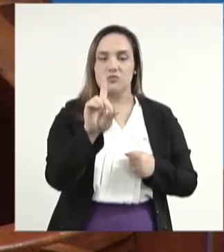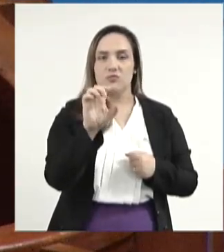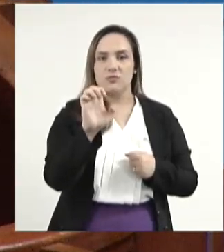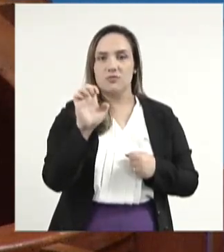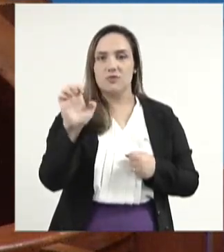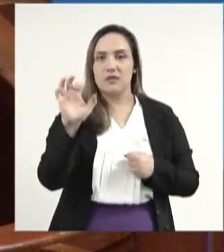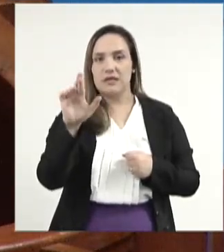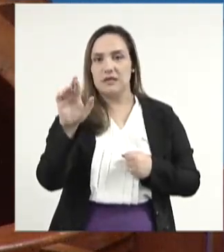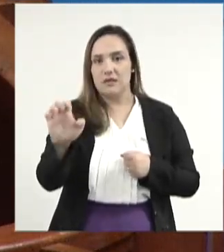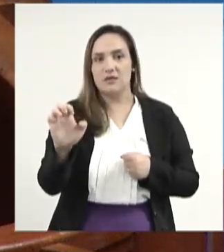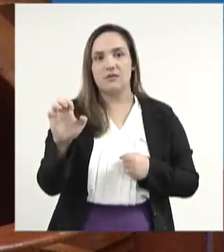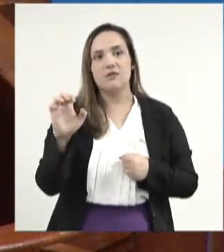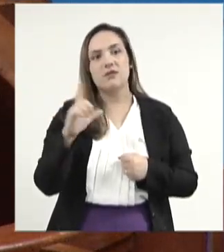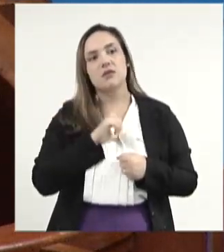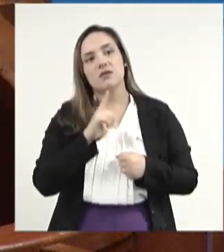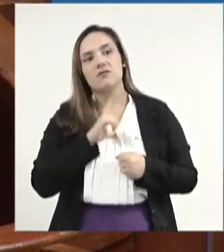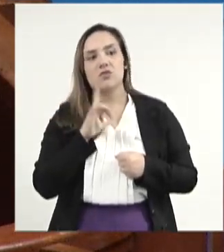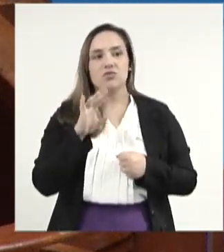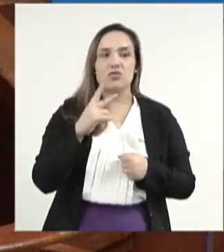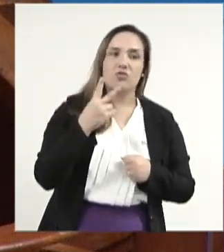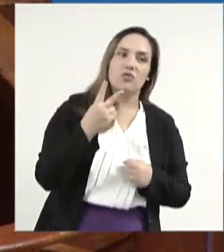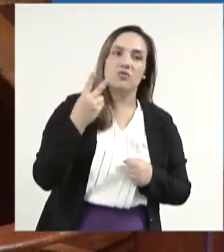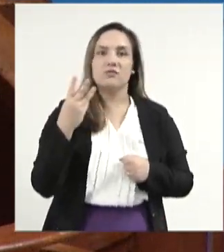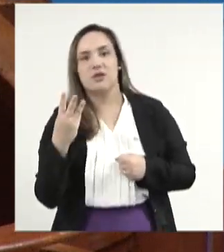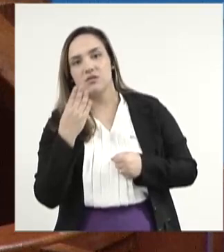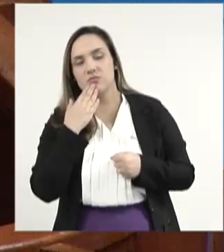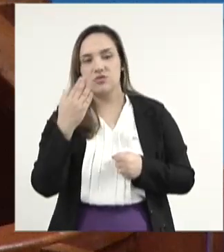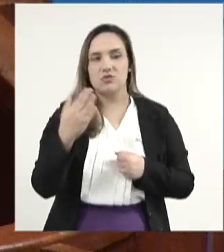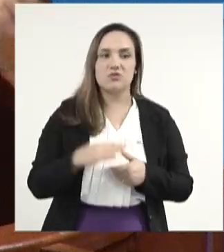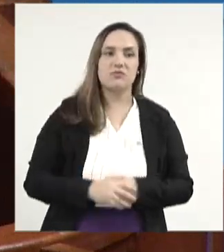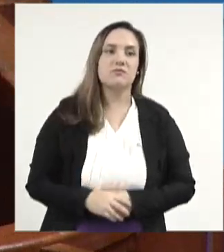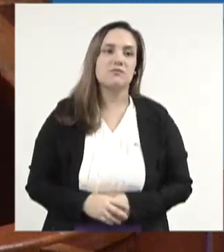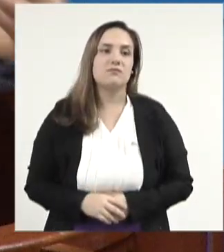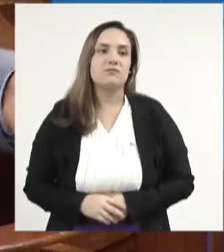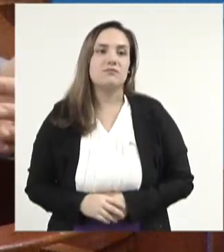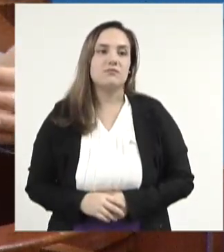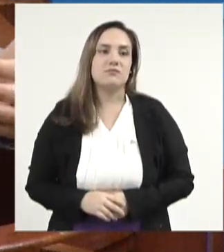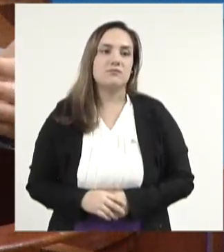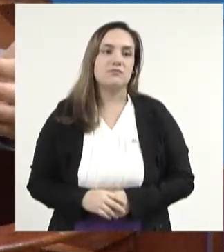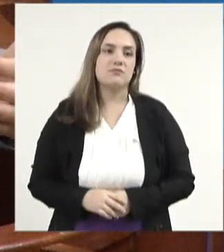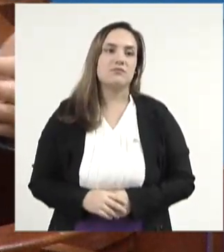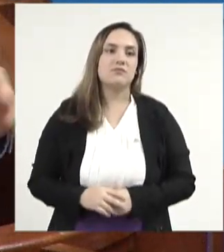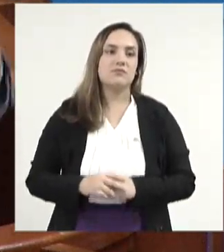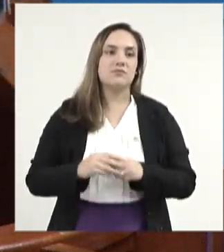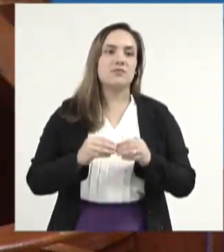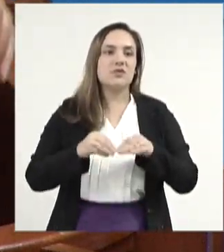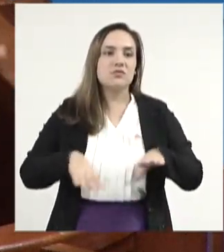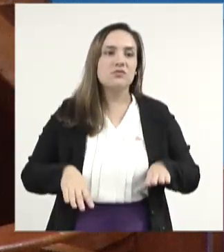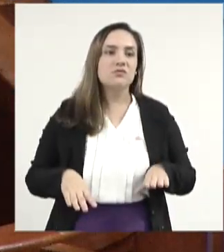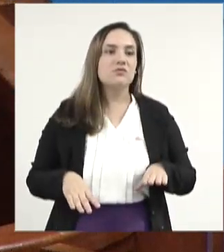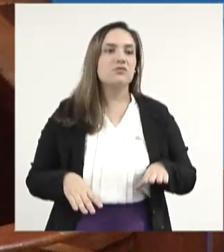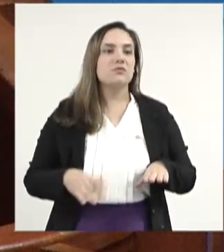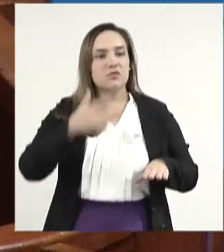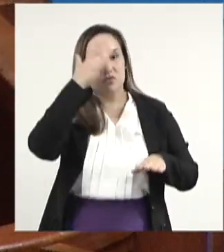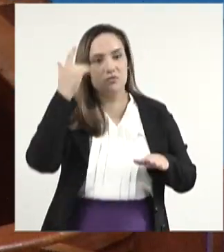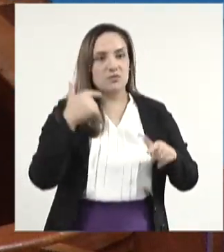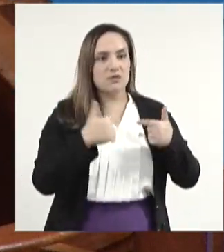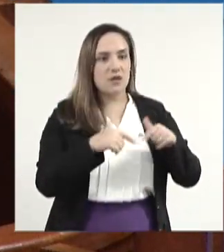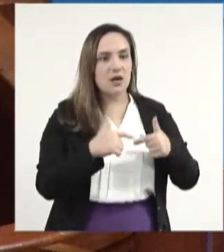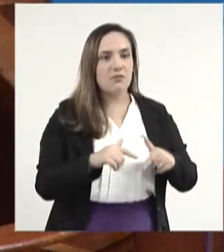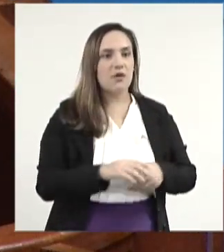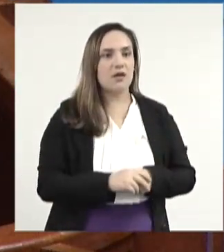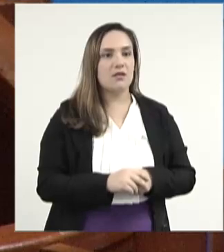recebido por mês, está recebendo 2 ou 3. Isso afeta diretamente não só os funcionários que trabalham, mas toda a